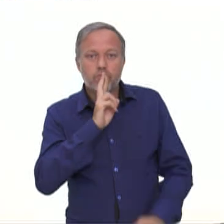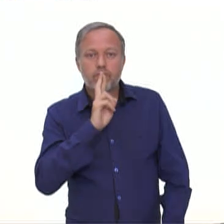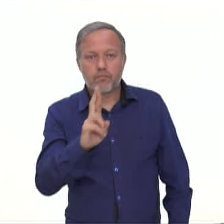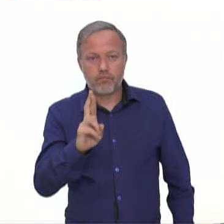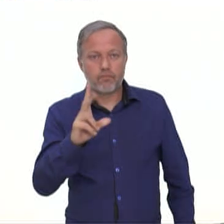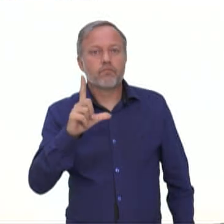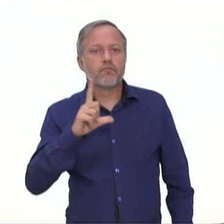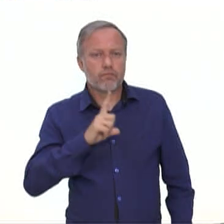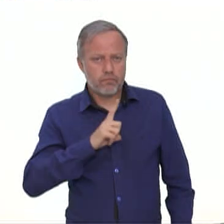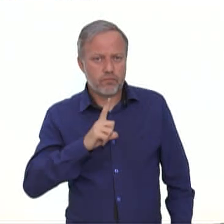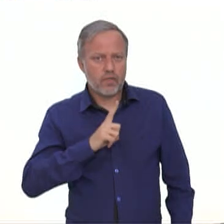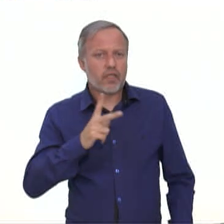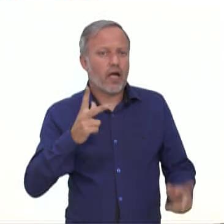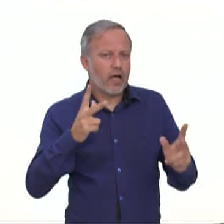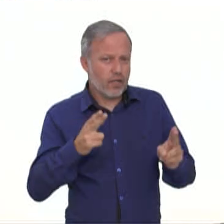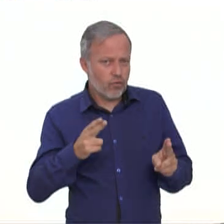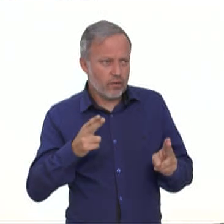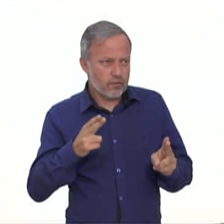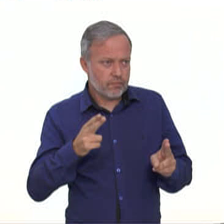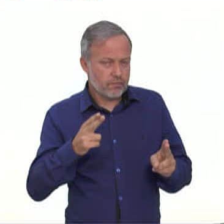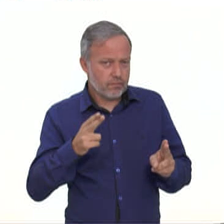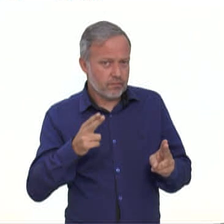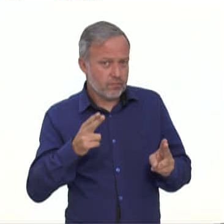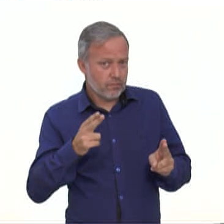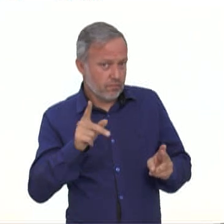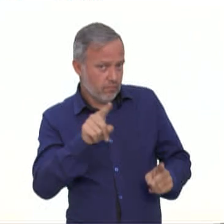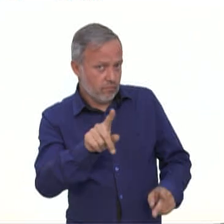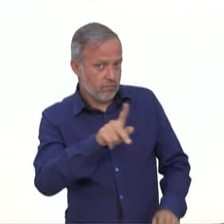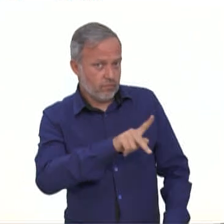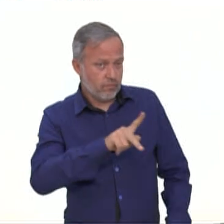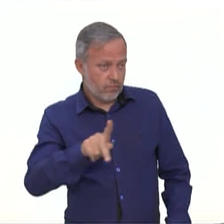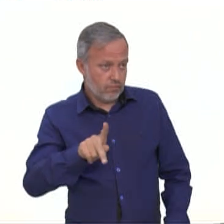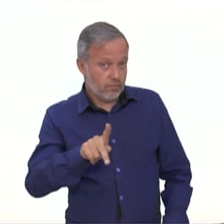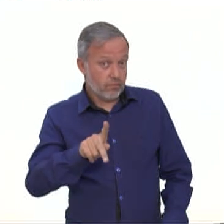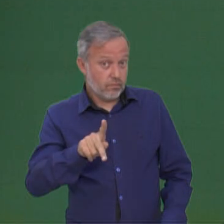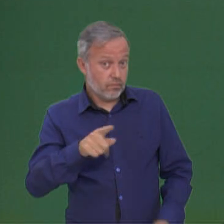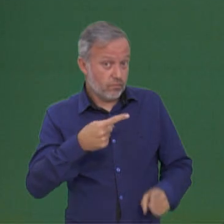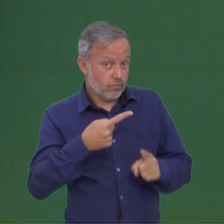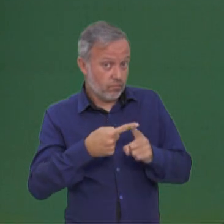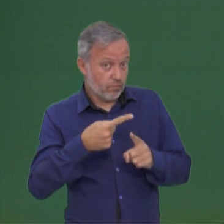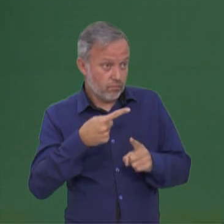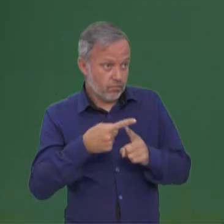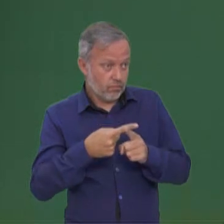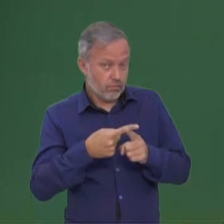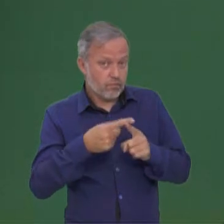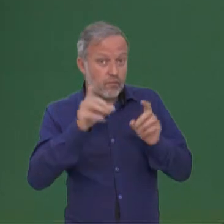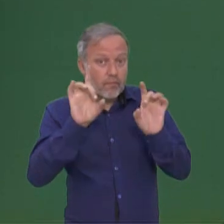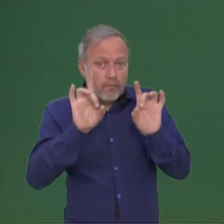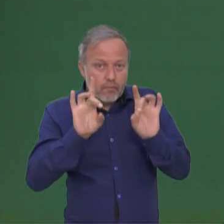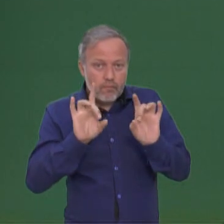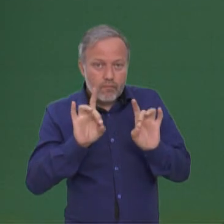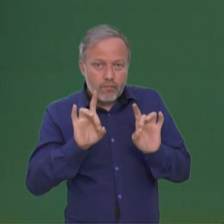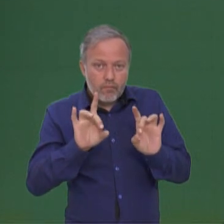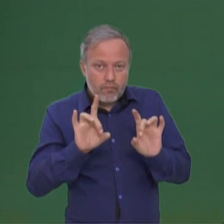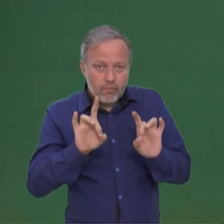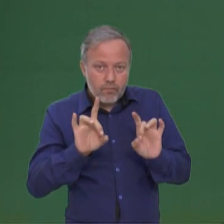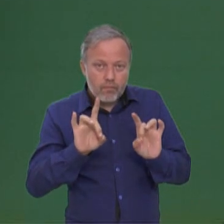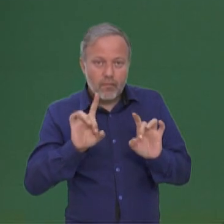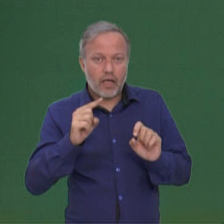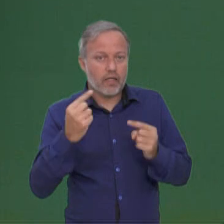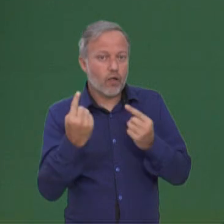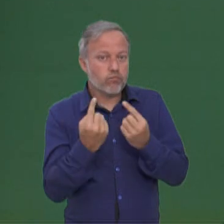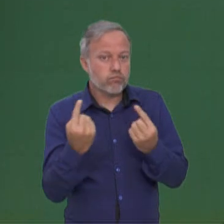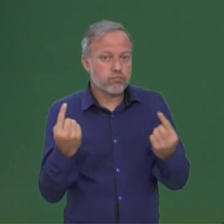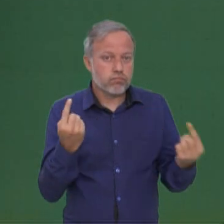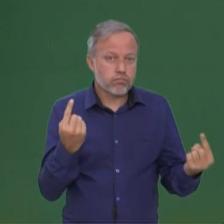resposta tem que estar igual à minha, né? Porque trata-se de coisas bem específicas de cada uma delas,